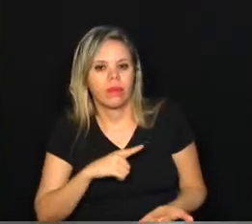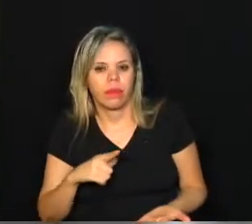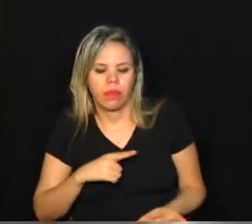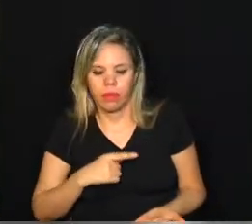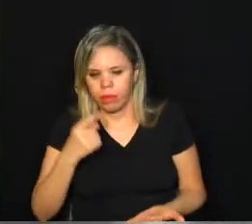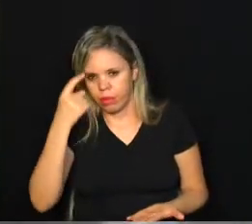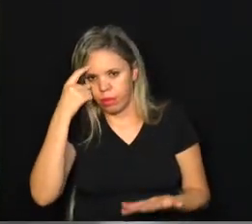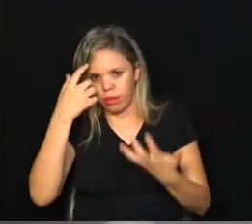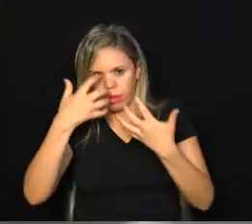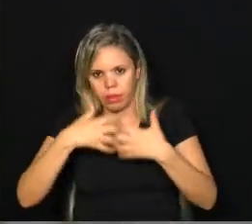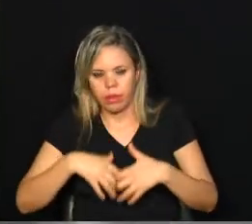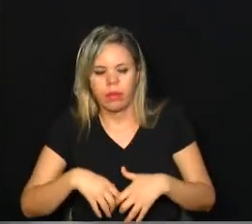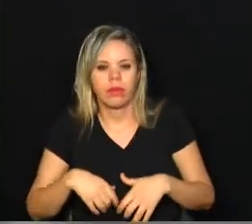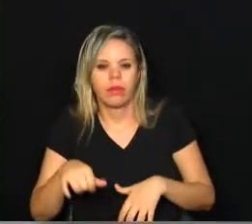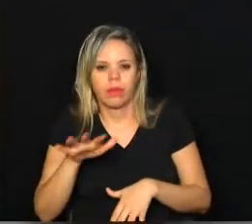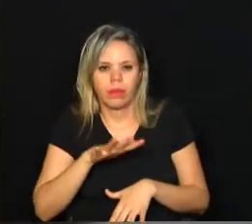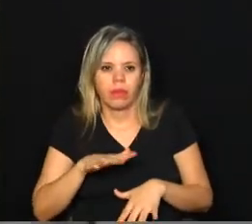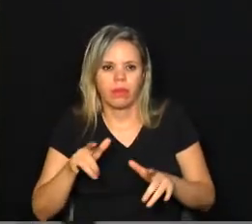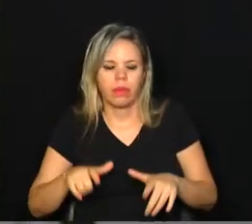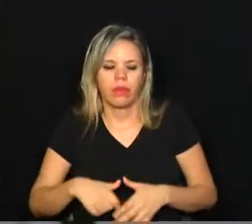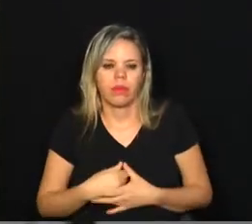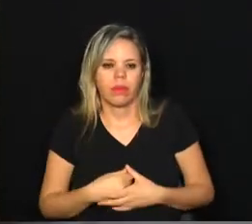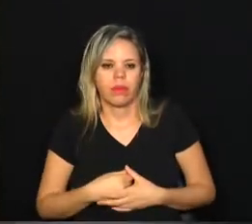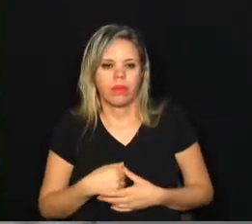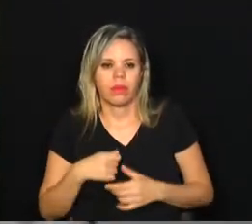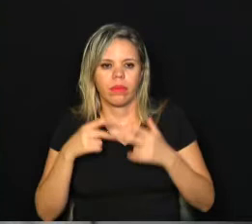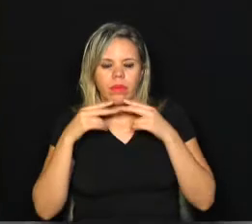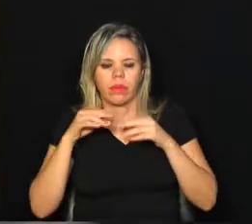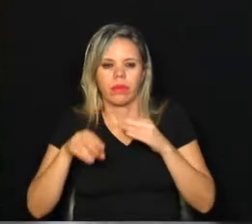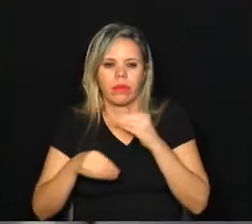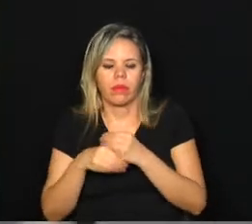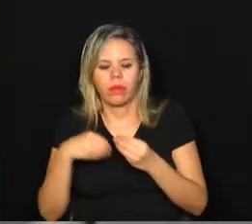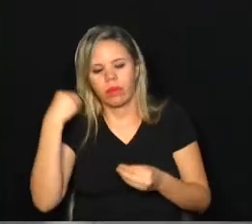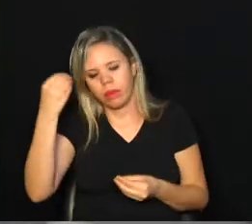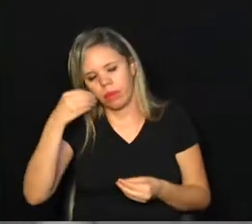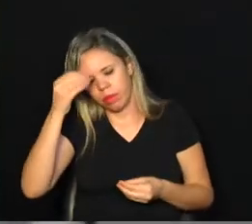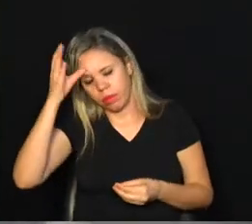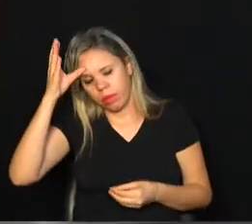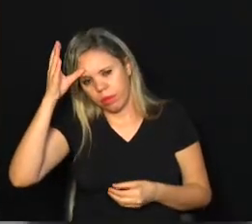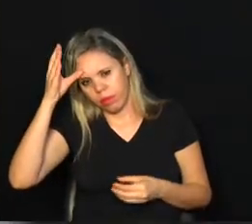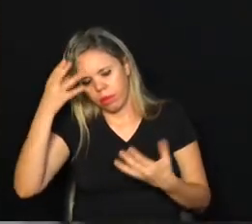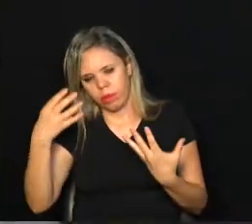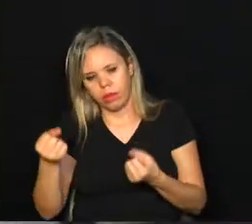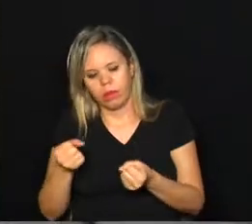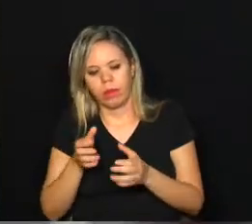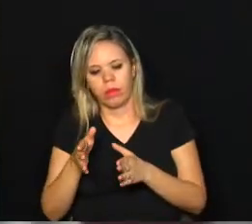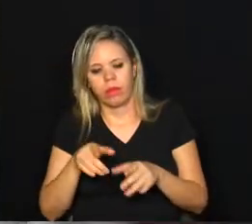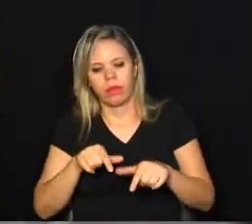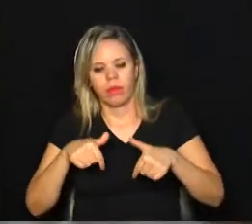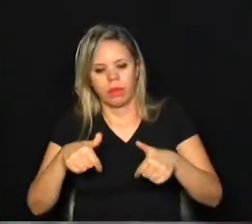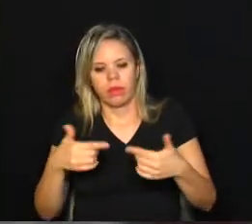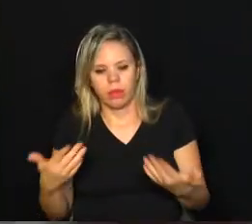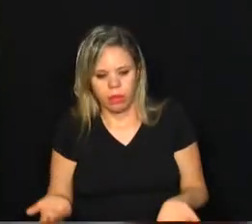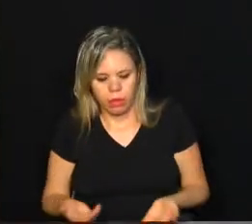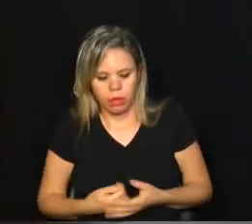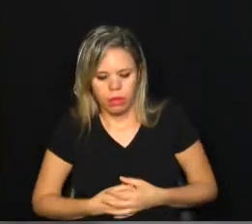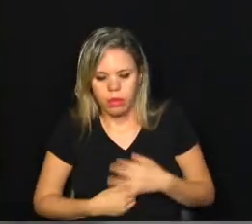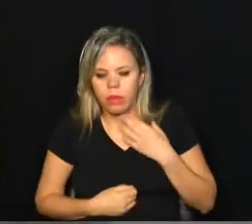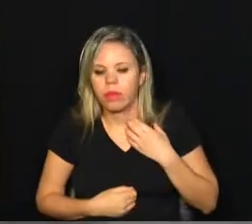cabeça de pensar neste ambiente em que a inovação, o conhecimento permeia as suas ações. Então,